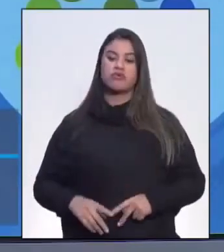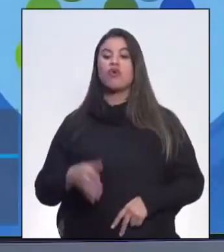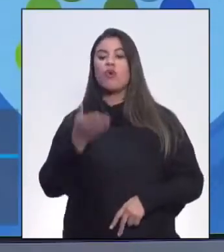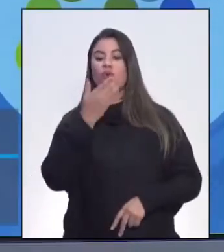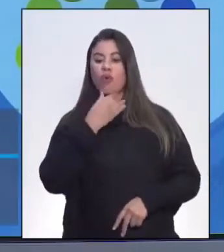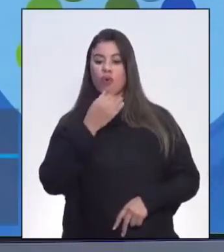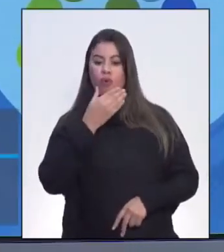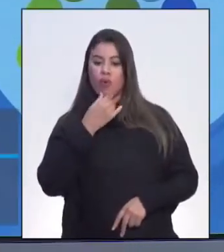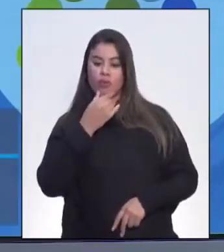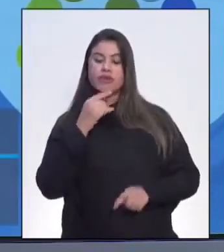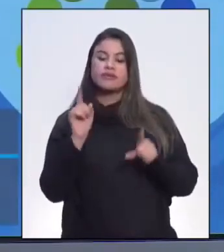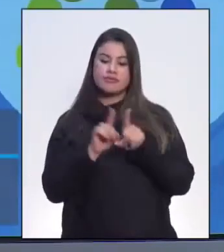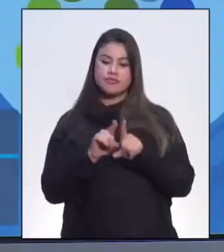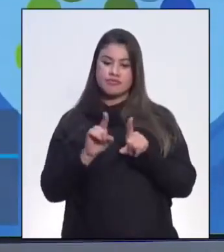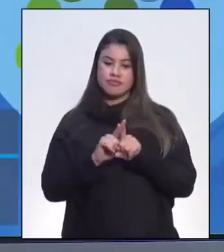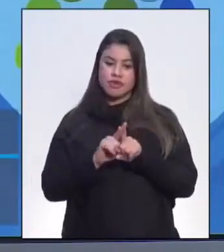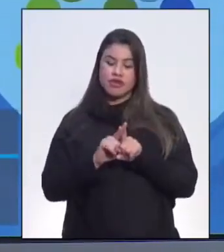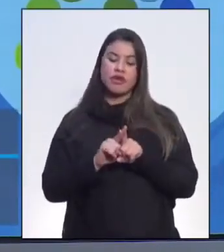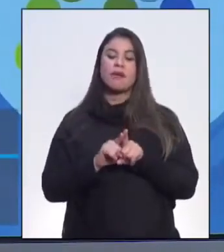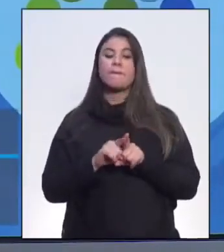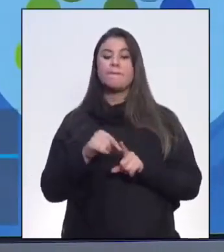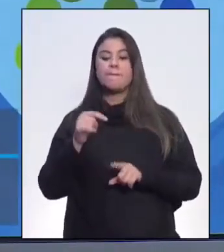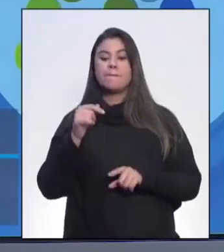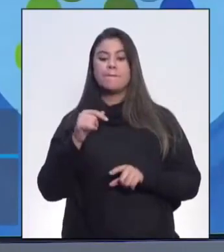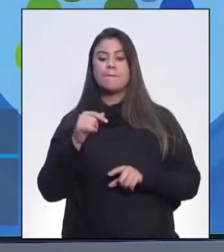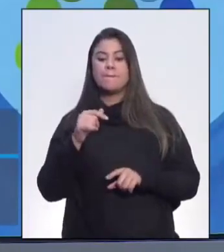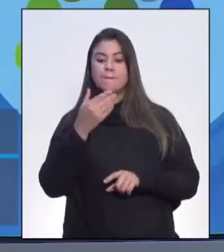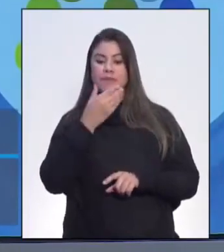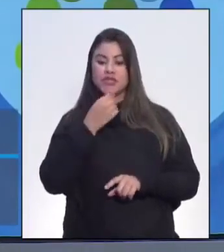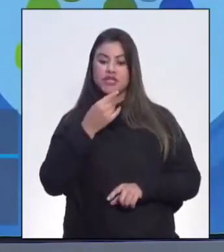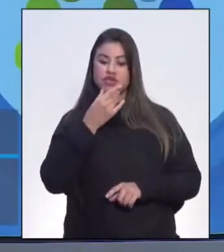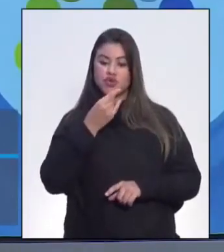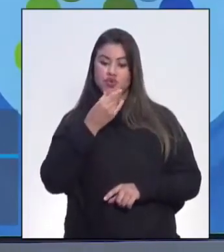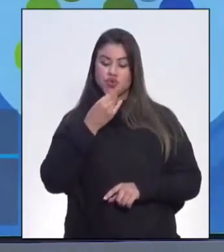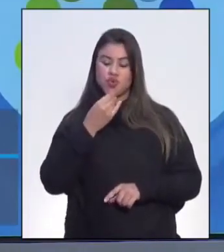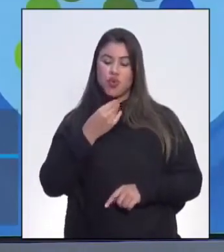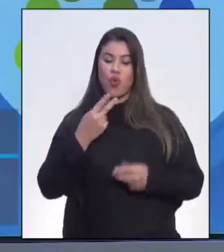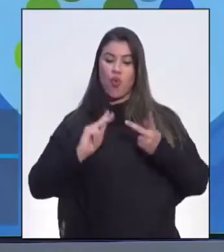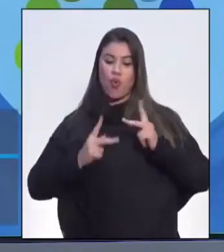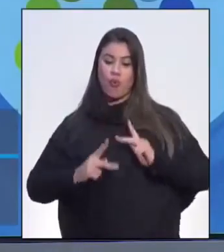testosterona, nas meninas, a progesterona.